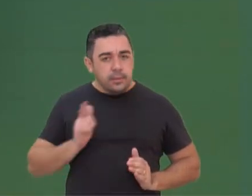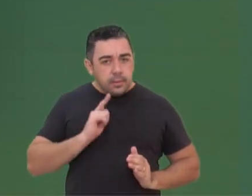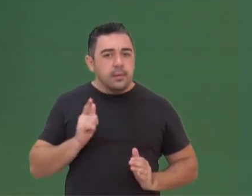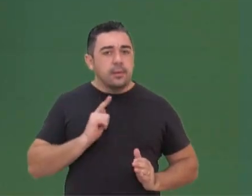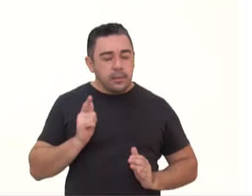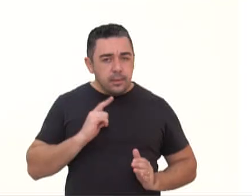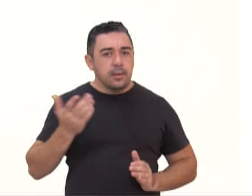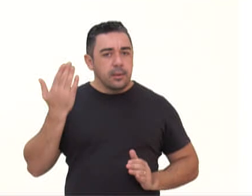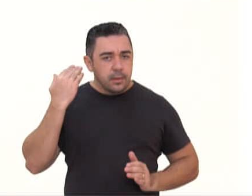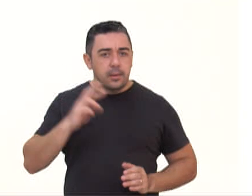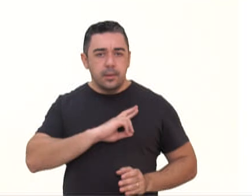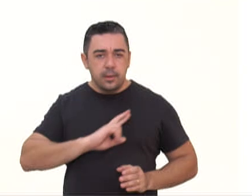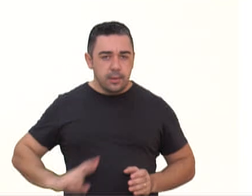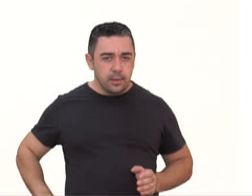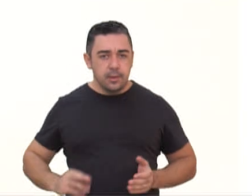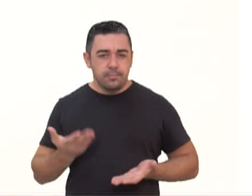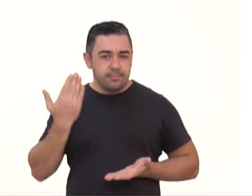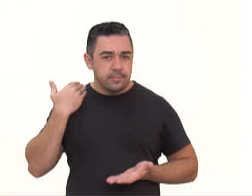da Primeira República.